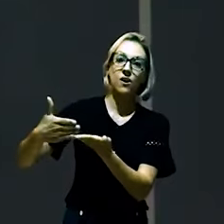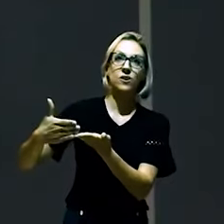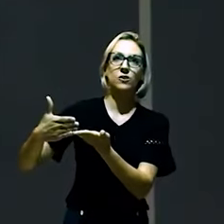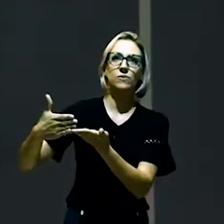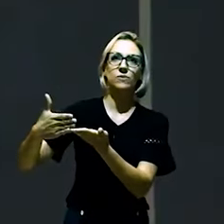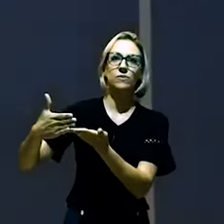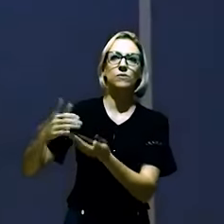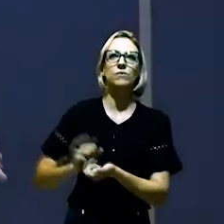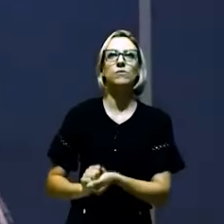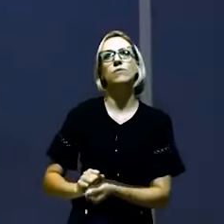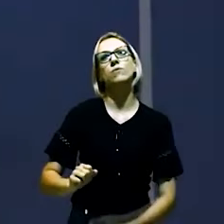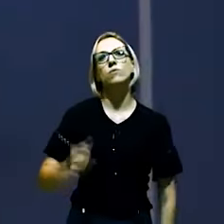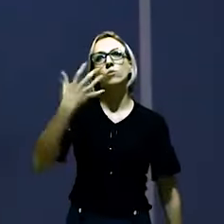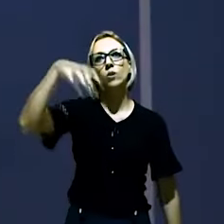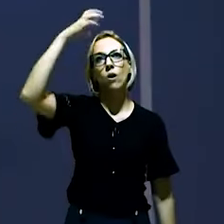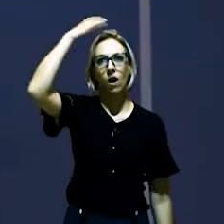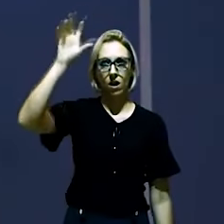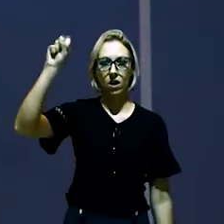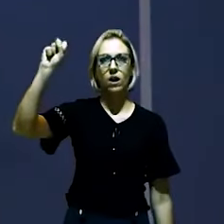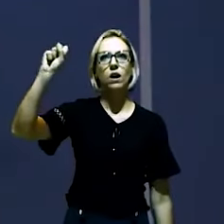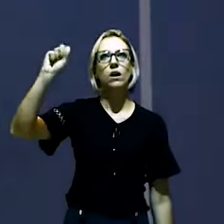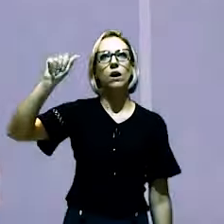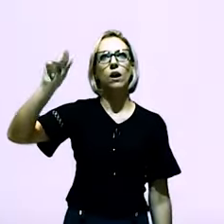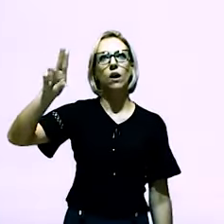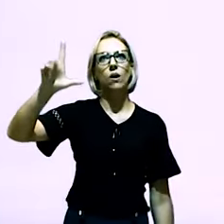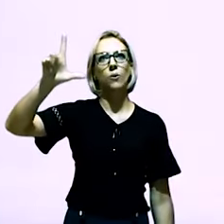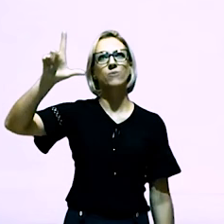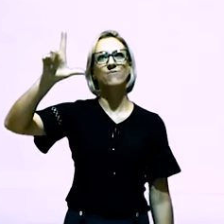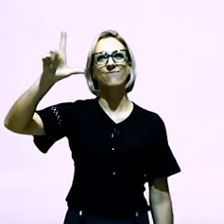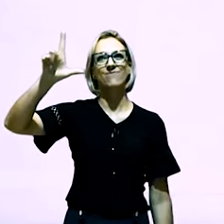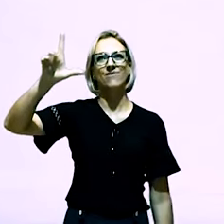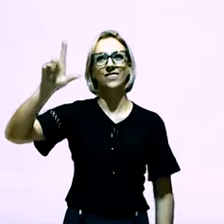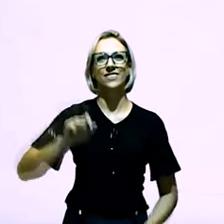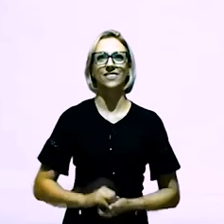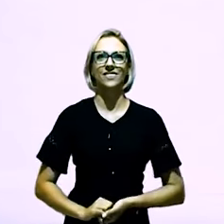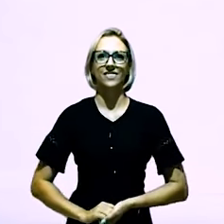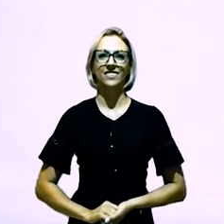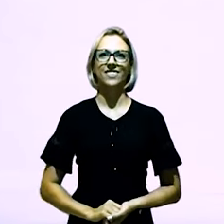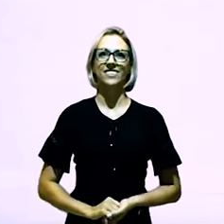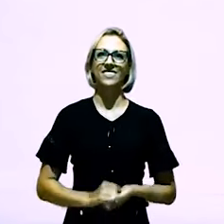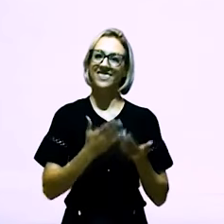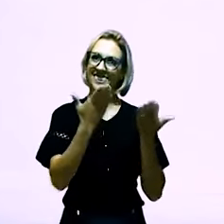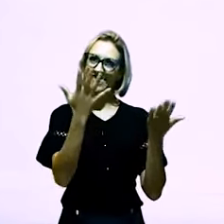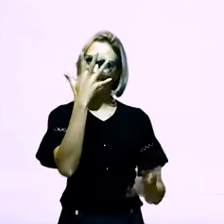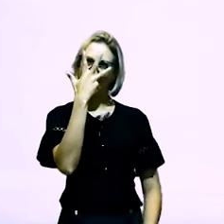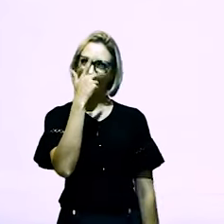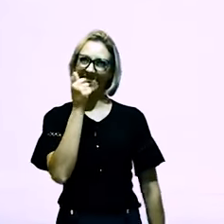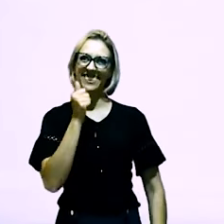entender quando era o reinado de Saul. Ai, cedura de ver, né? Estava tão bonito no